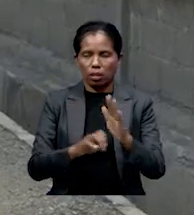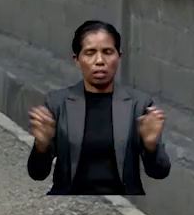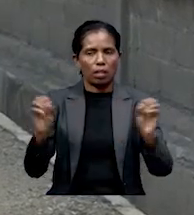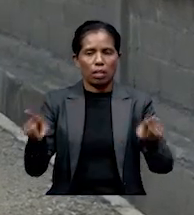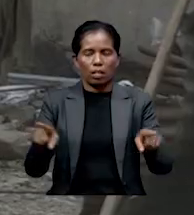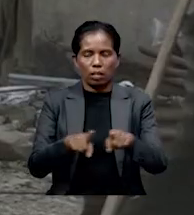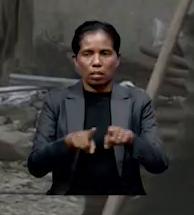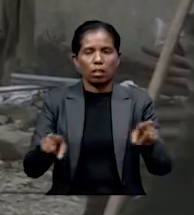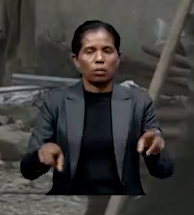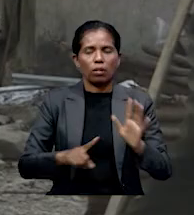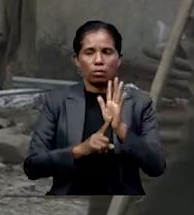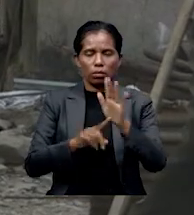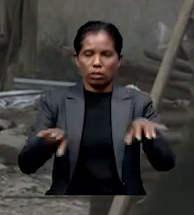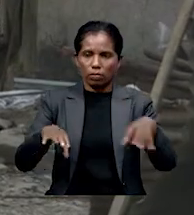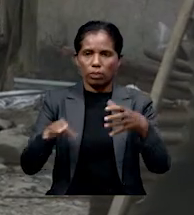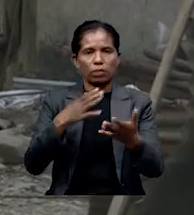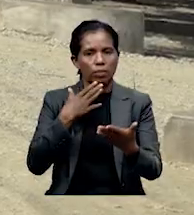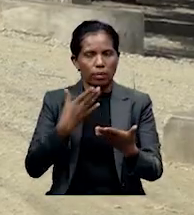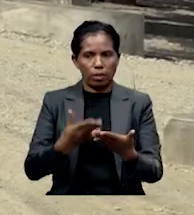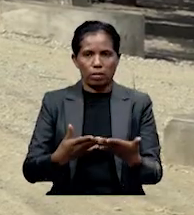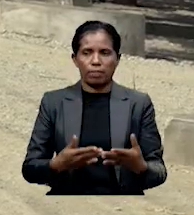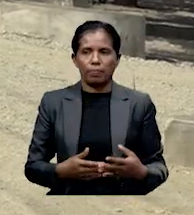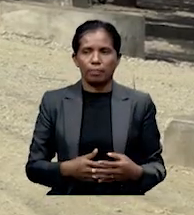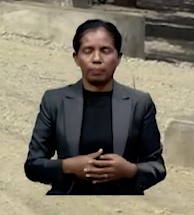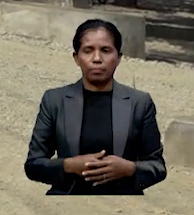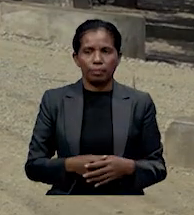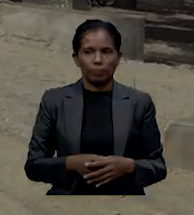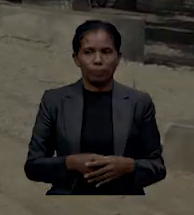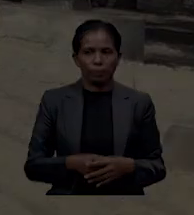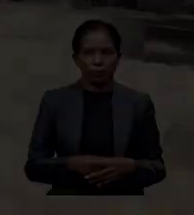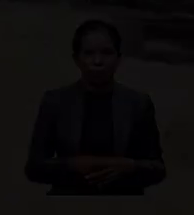ho prestação serviço. Felicitas Borges, Jaime dos Santos, GMN.